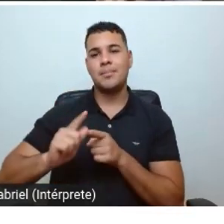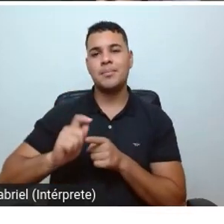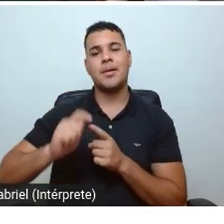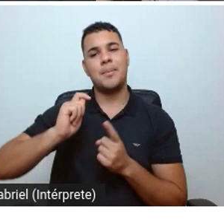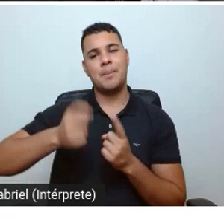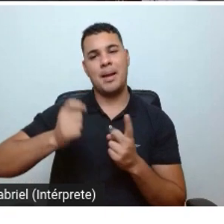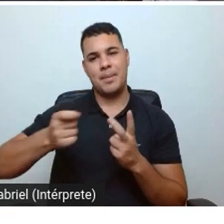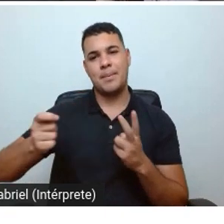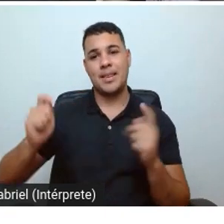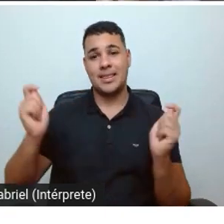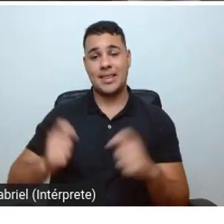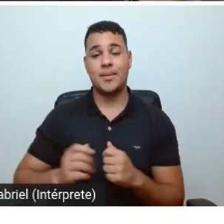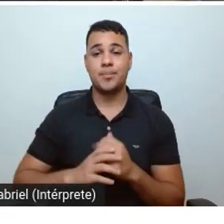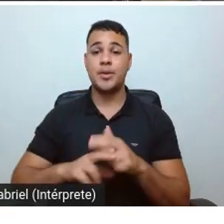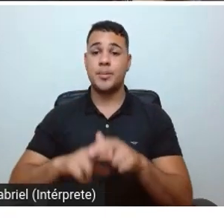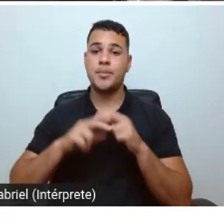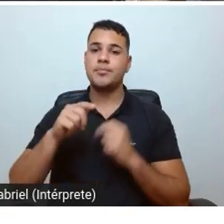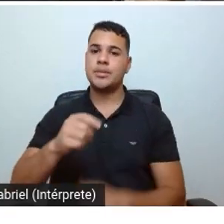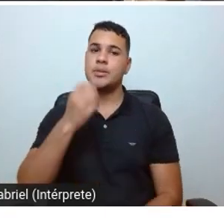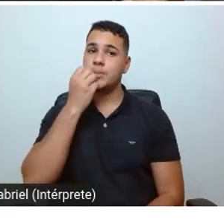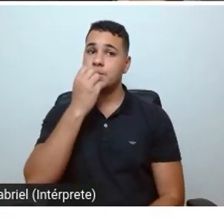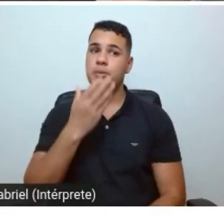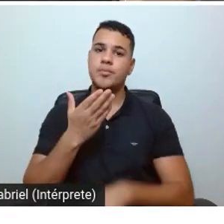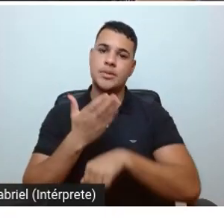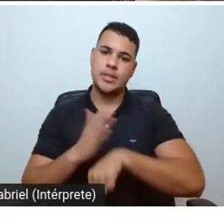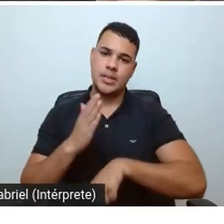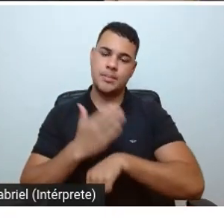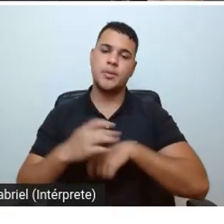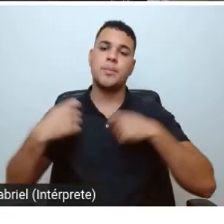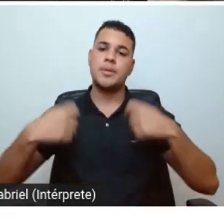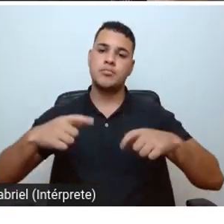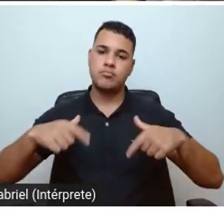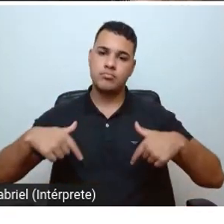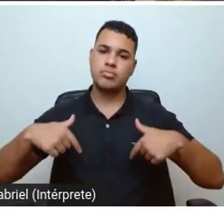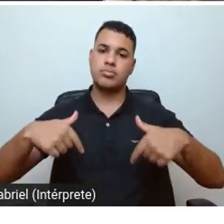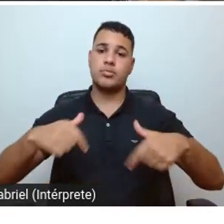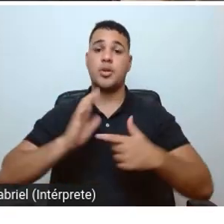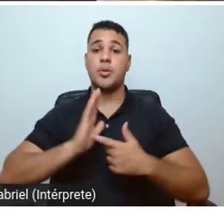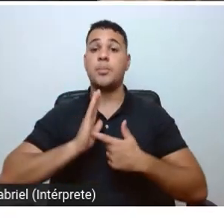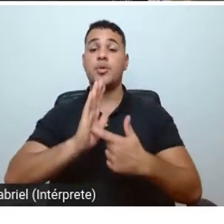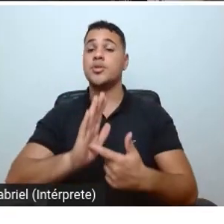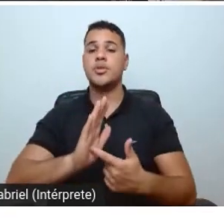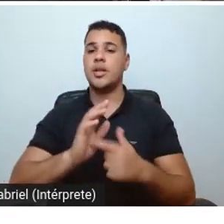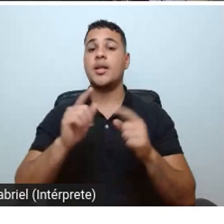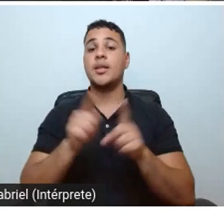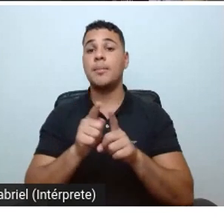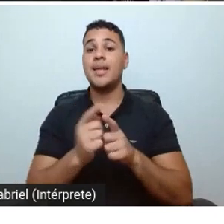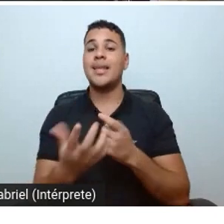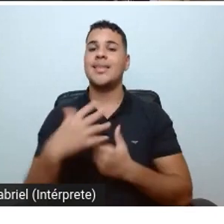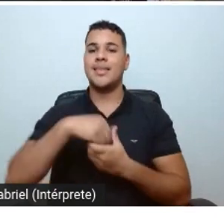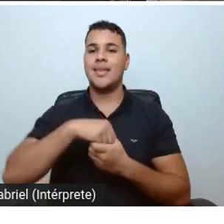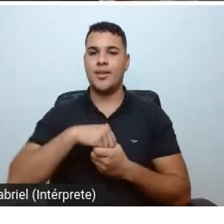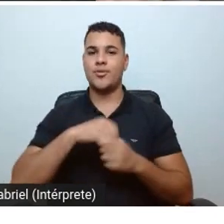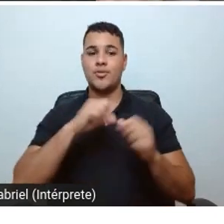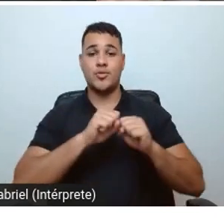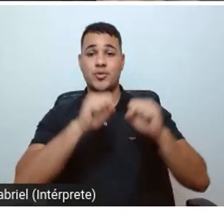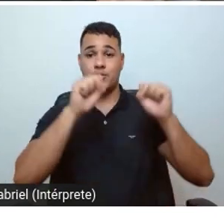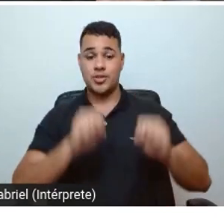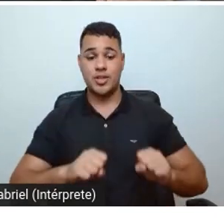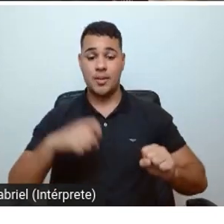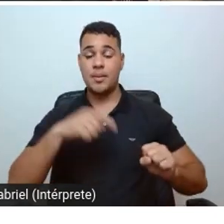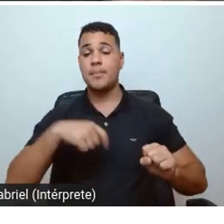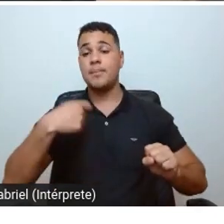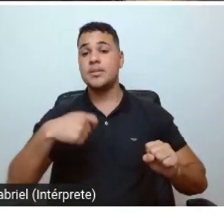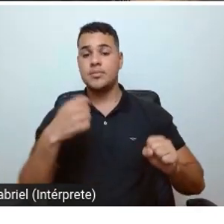tipo de treinamento que tem que ser aplicado é mostrar para a inteligência artificial qual é a priorização entre duas